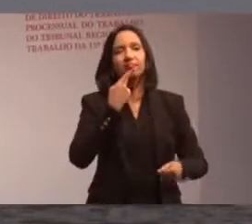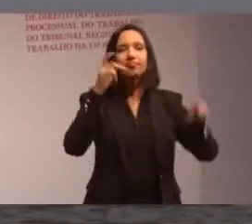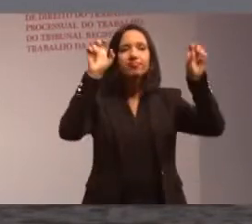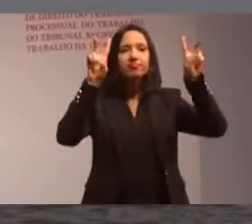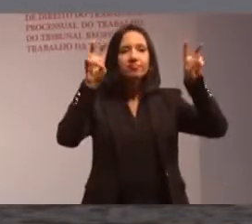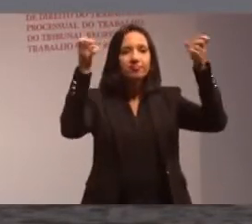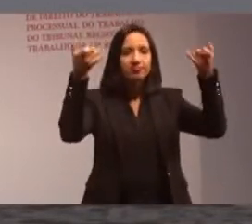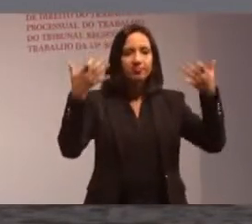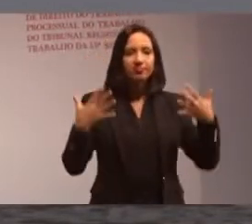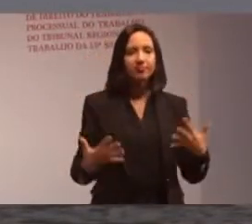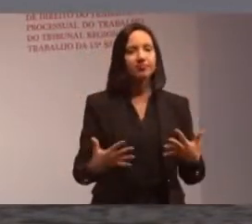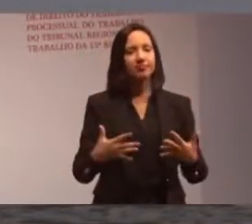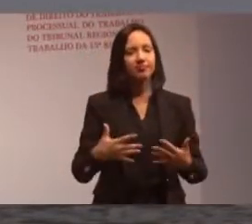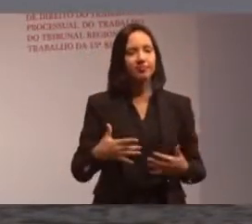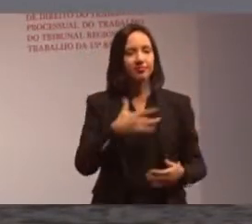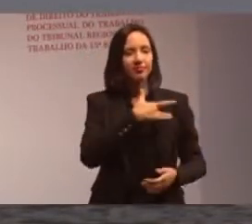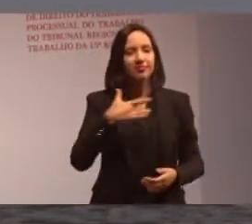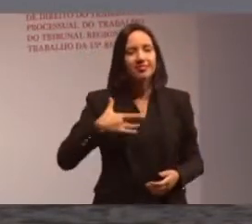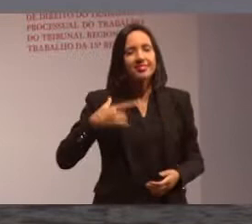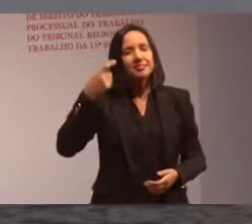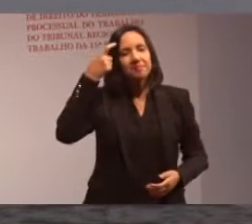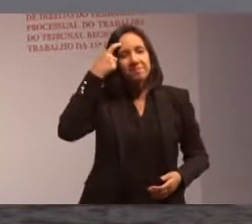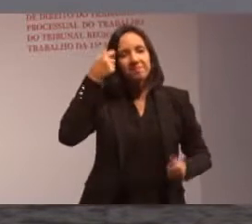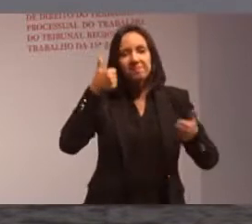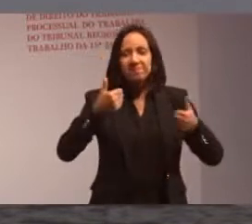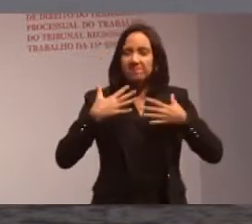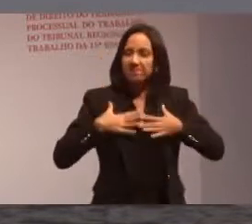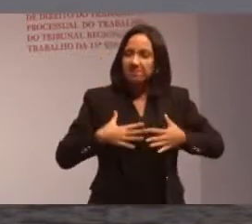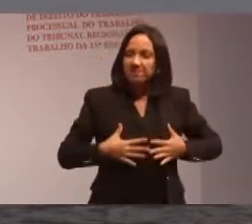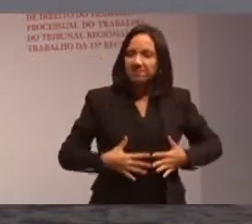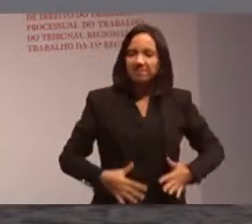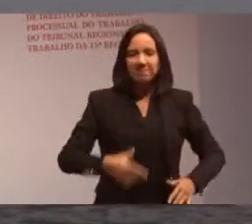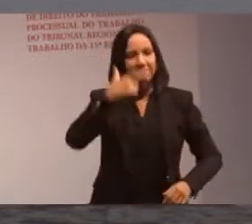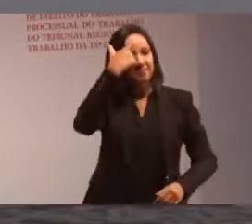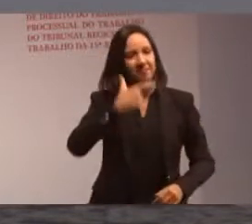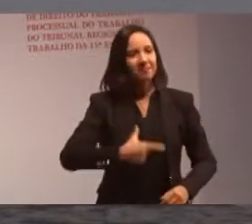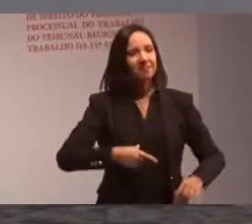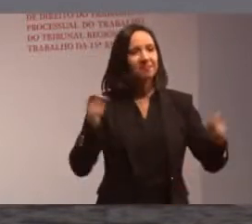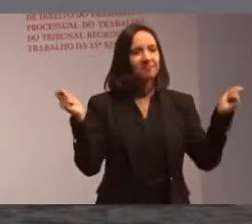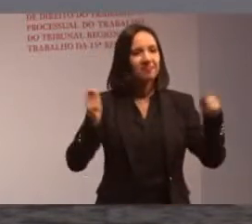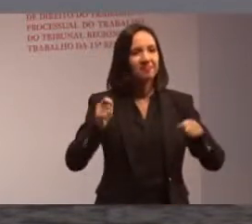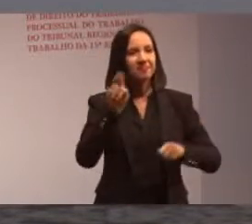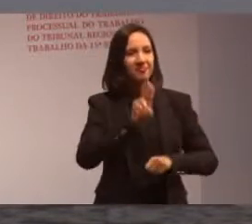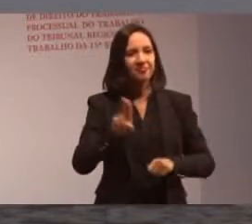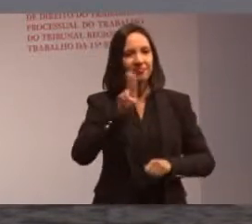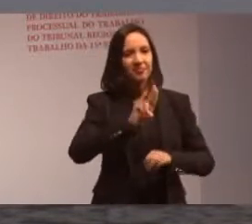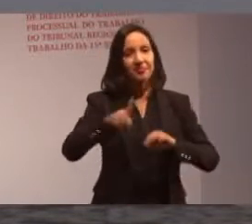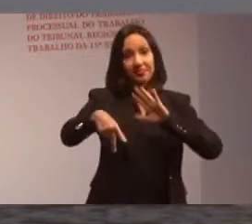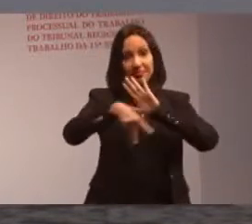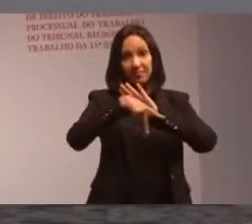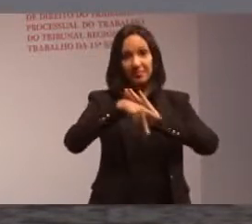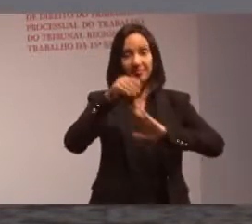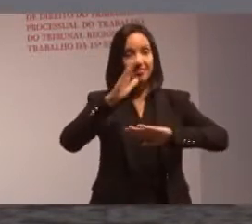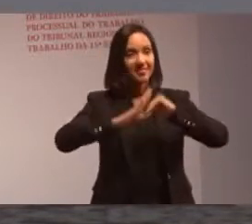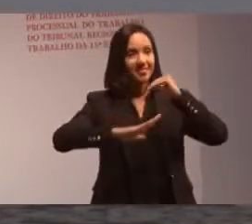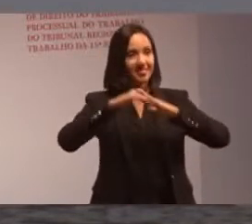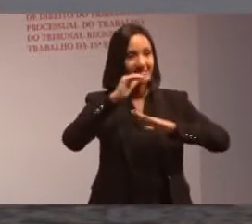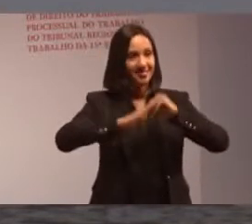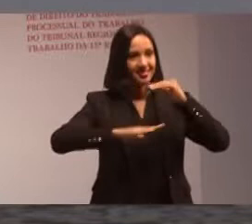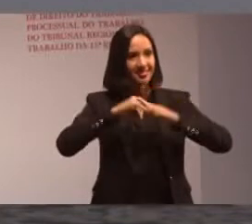mental é um estado de bem-estar no qual o indivíduo é capaz de usar suas próprias